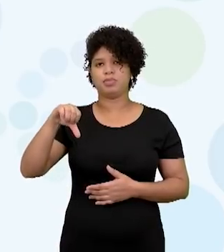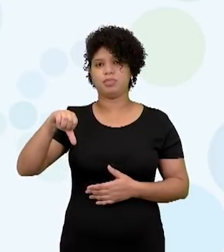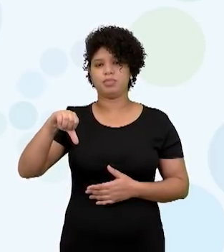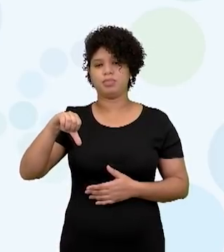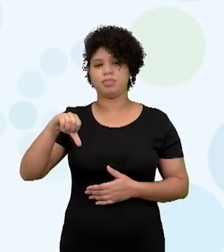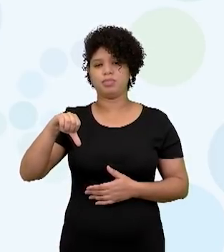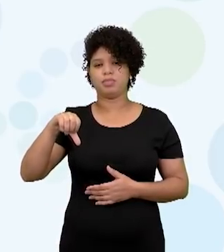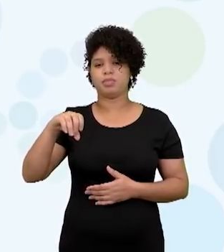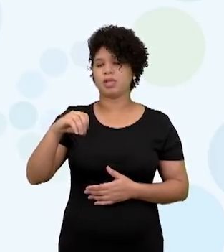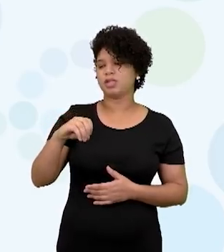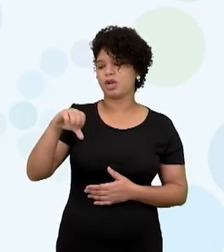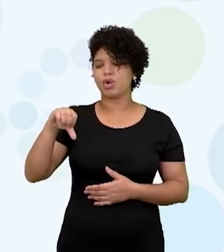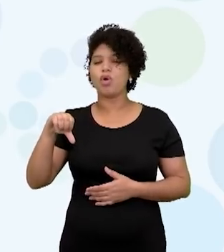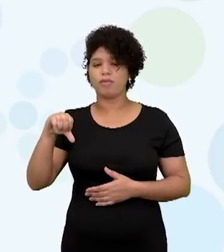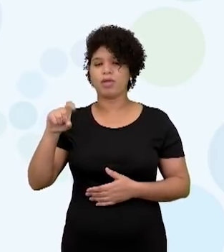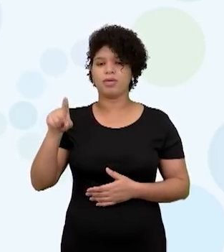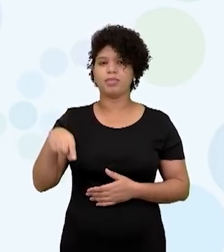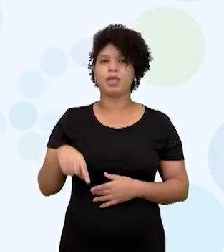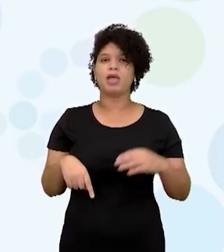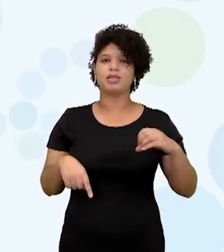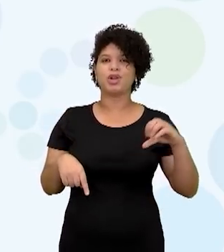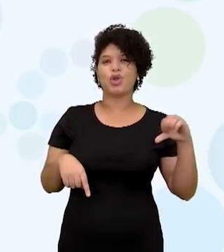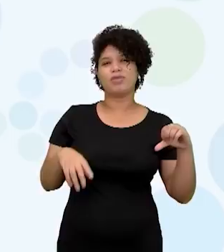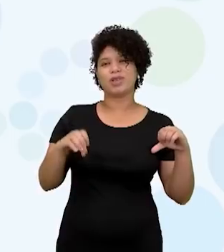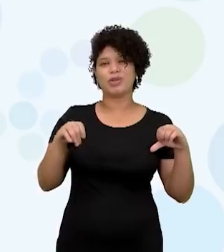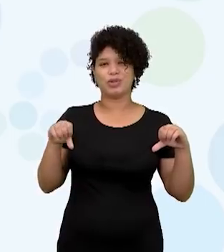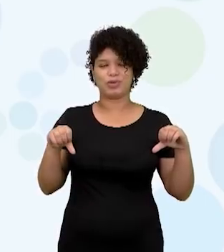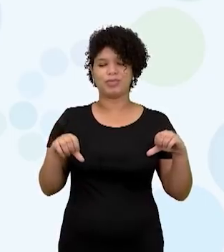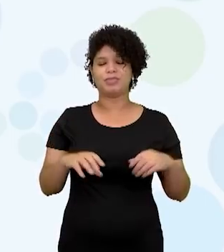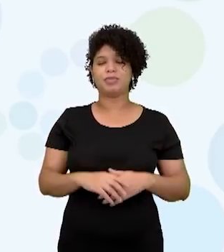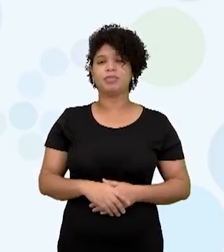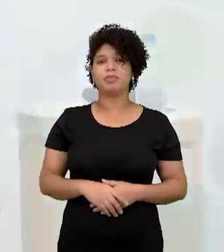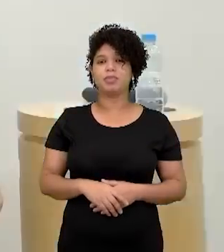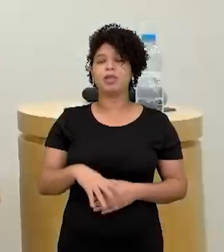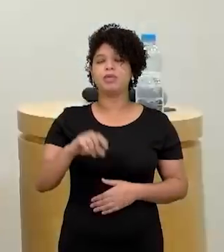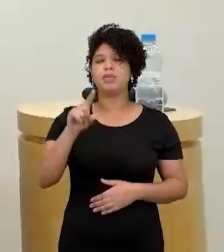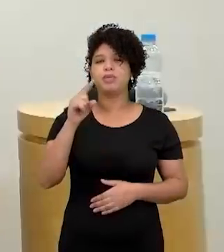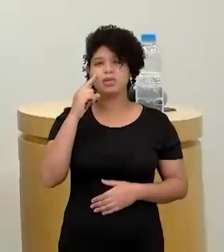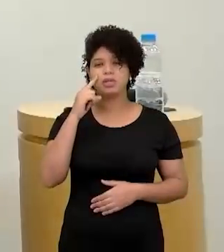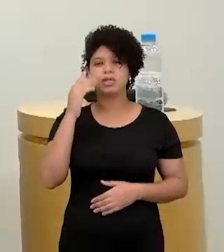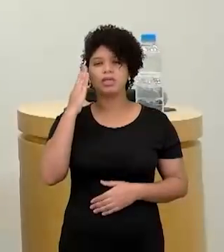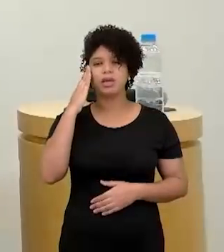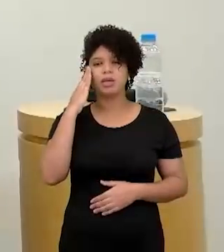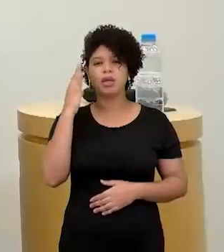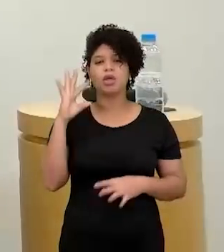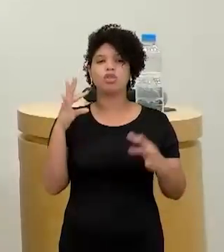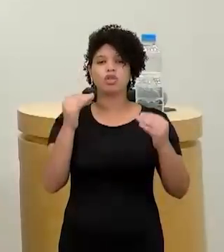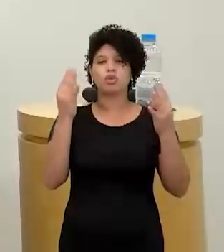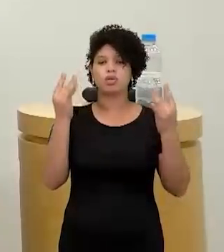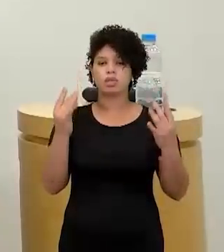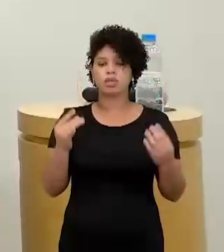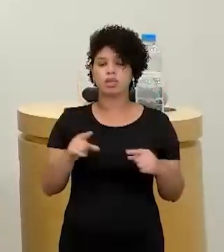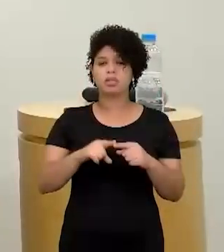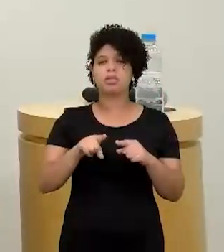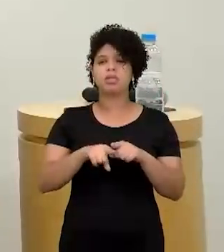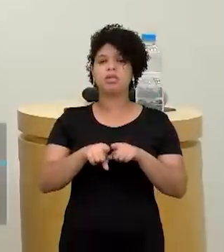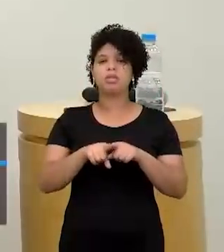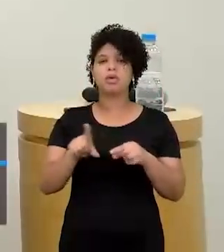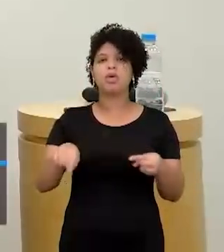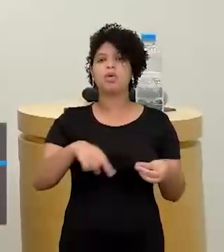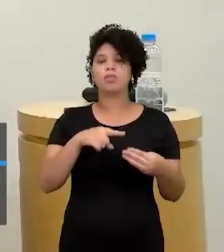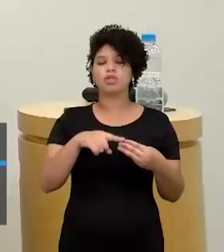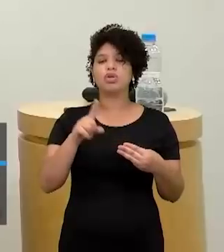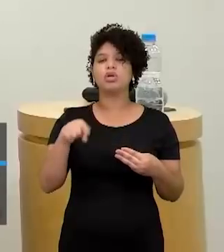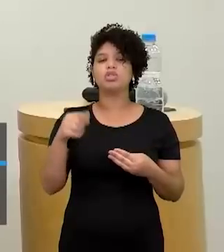EF09MA09. 0909. Ah, isso mesmo. Lembrando, professor, se você quiser saber todo o detalhe dessa habilidade e os objetivos dessa aula,